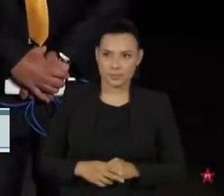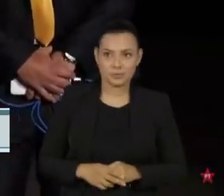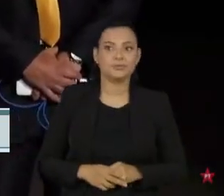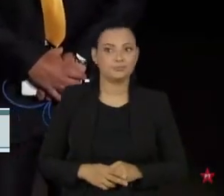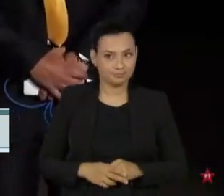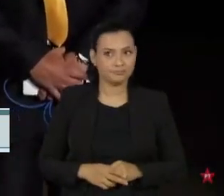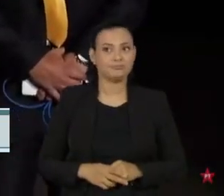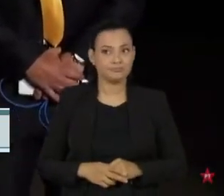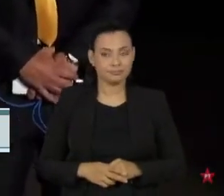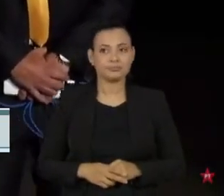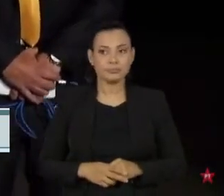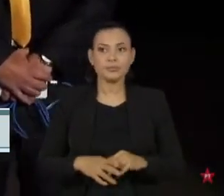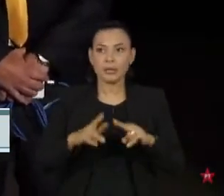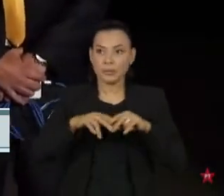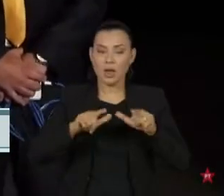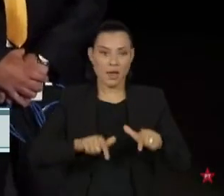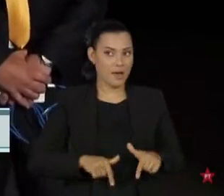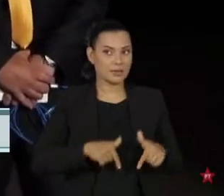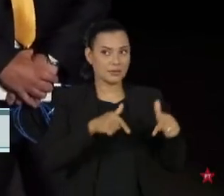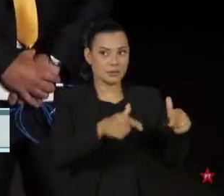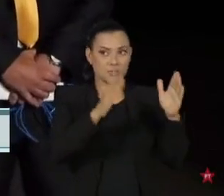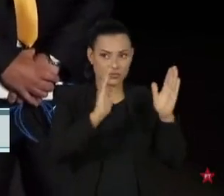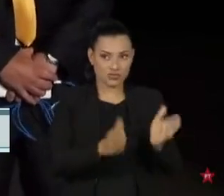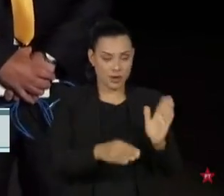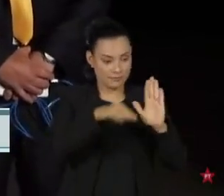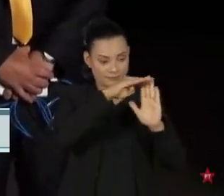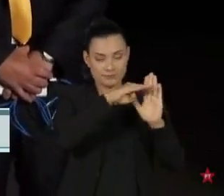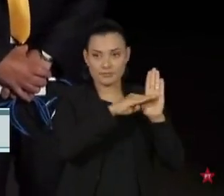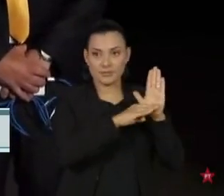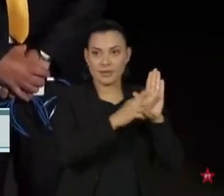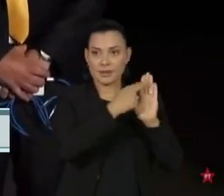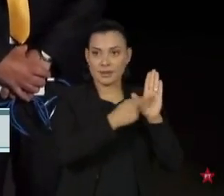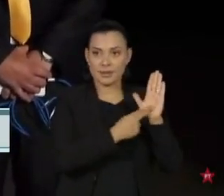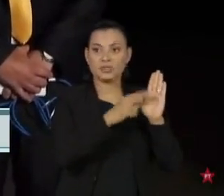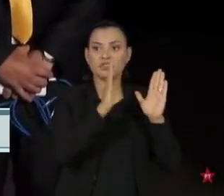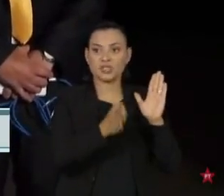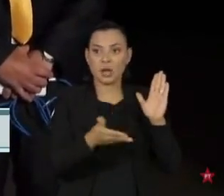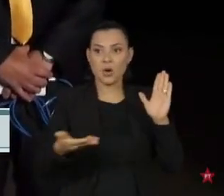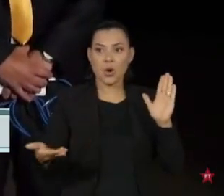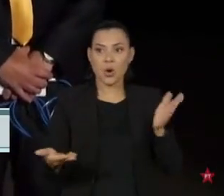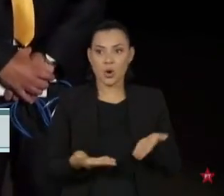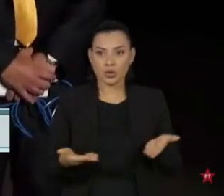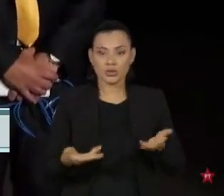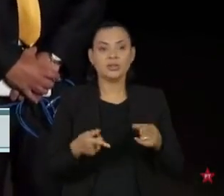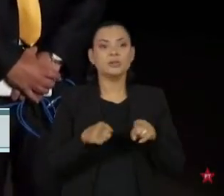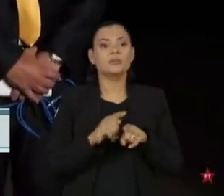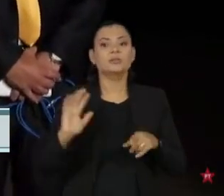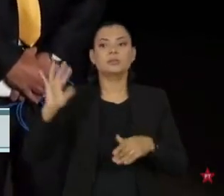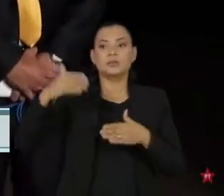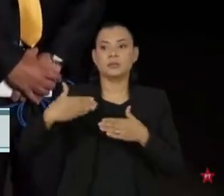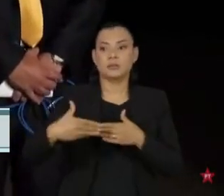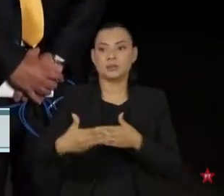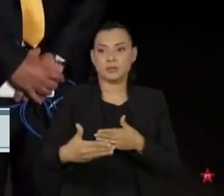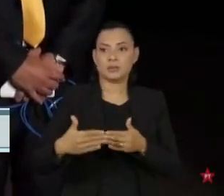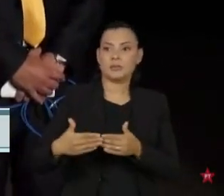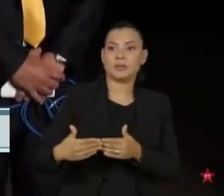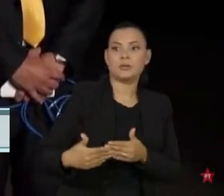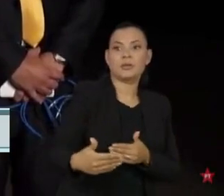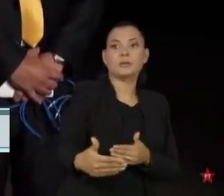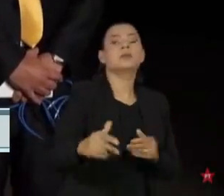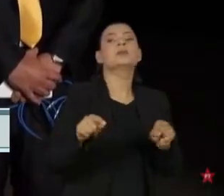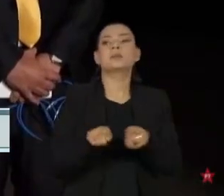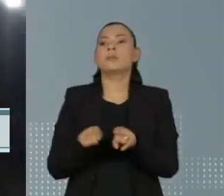de responsabilização já adotadas as que foram adotadas hoje e as que serão adotadas doravante